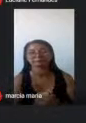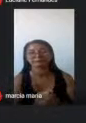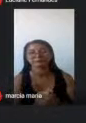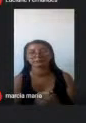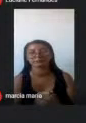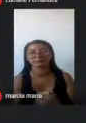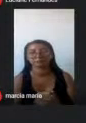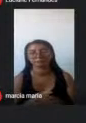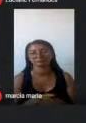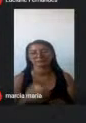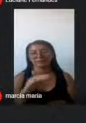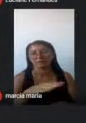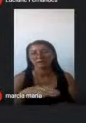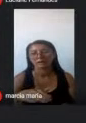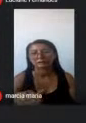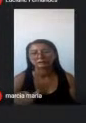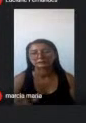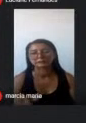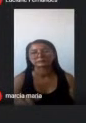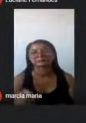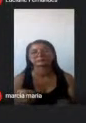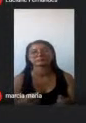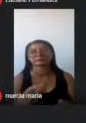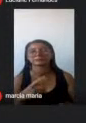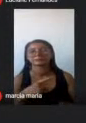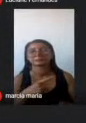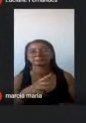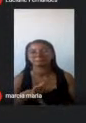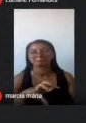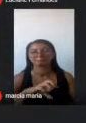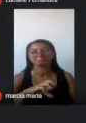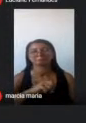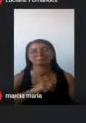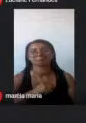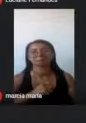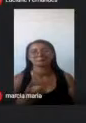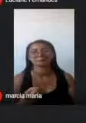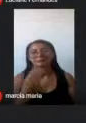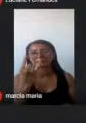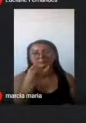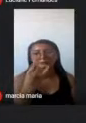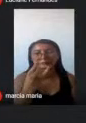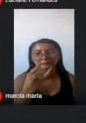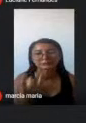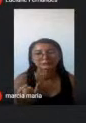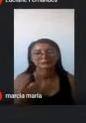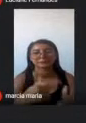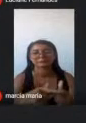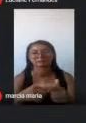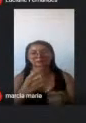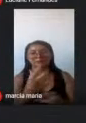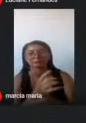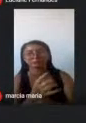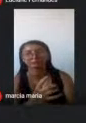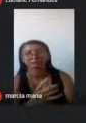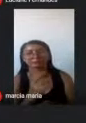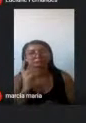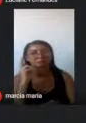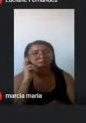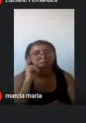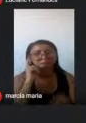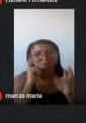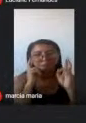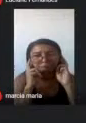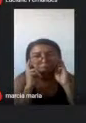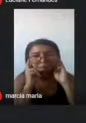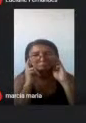congênita pode ter cegueira, feridas no corpo, dentes deformados, pneumonia, problemas ósseos, surdez, deficiência mental